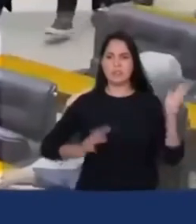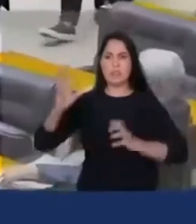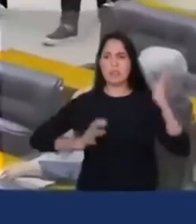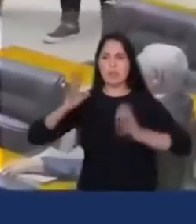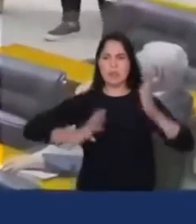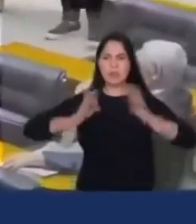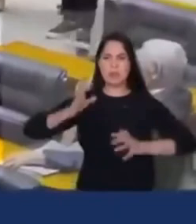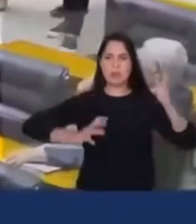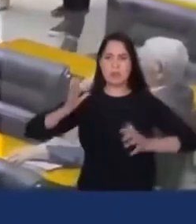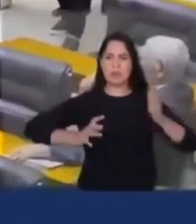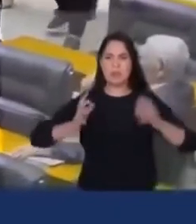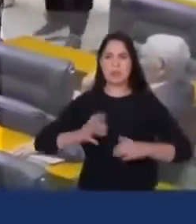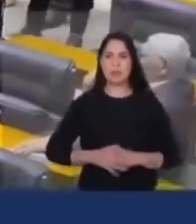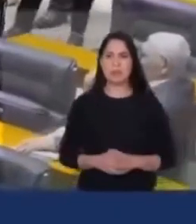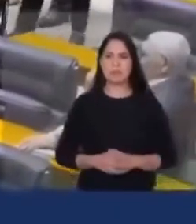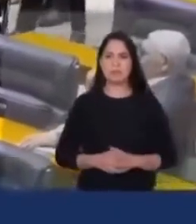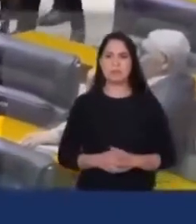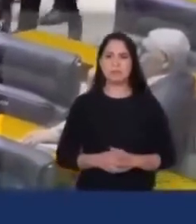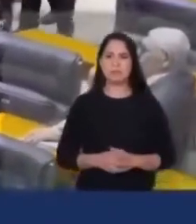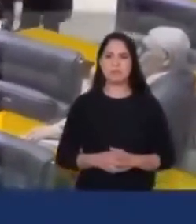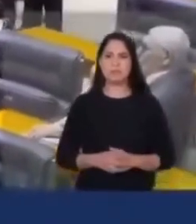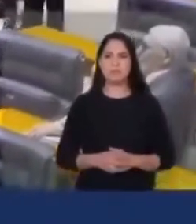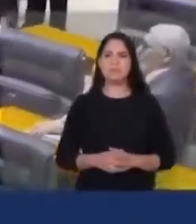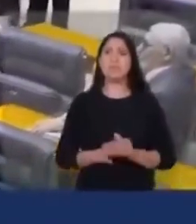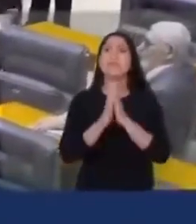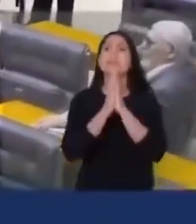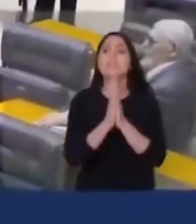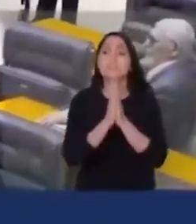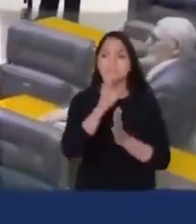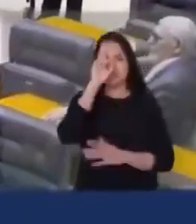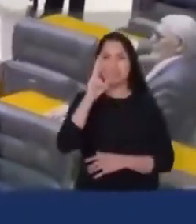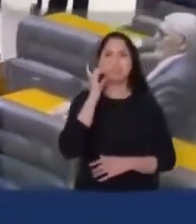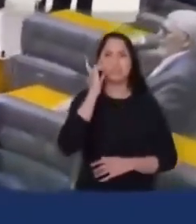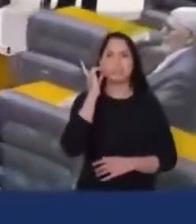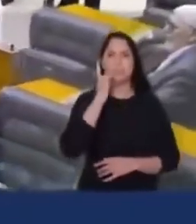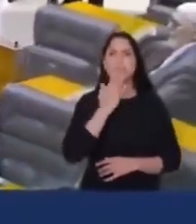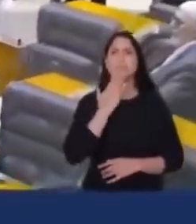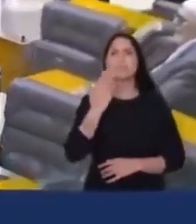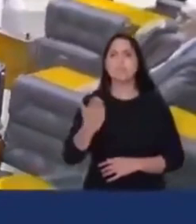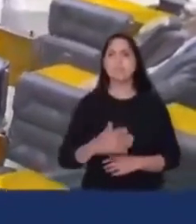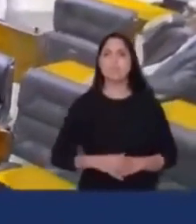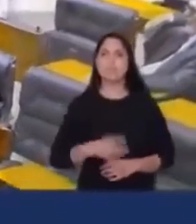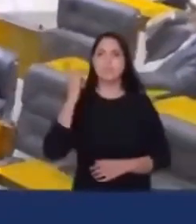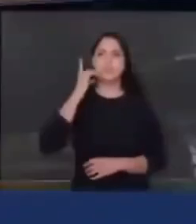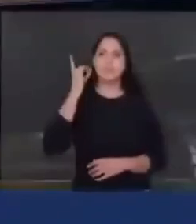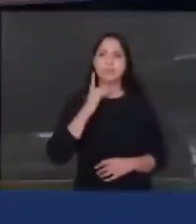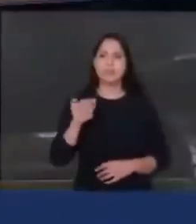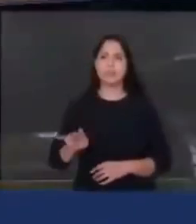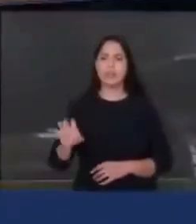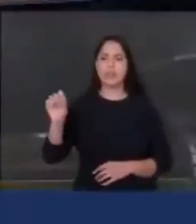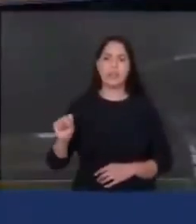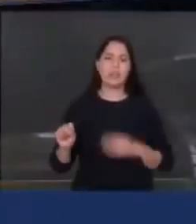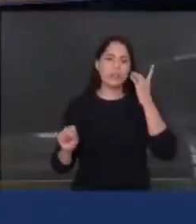eu gostaria Eu gostaria de pedir seus deputados seus deputados Deputado Paulo Guedes Deputado